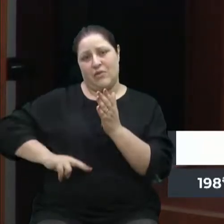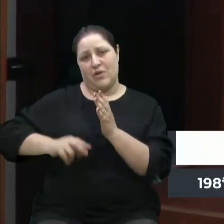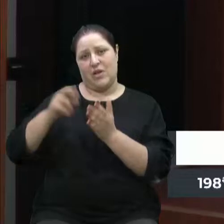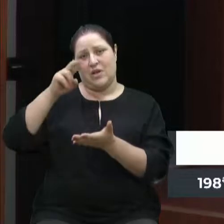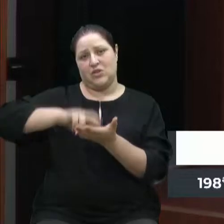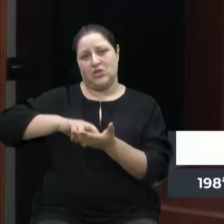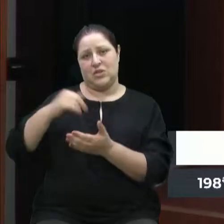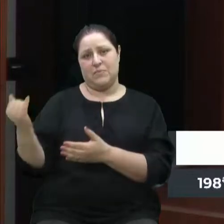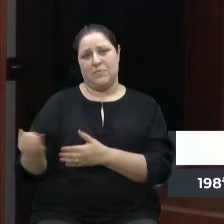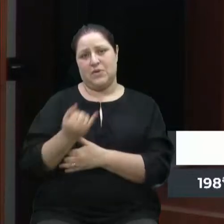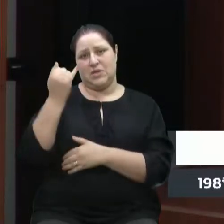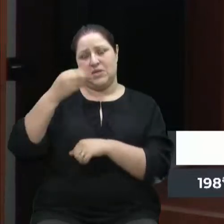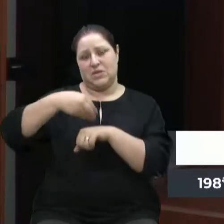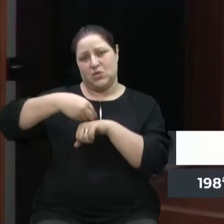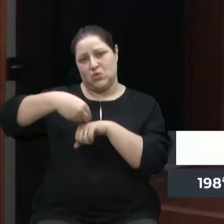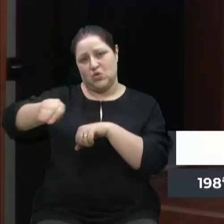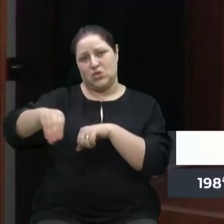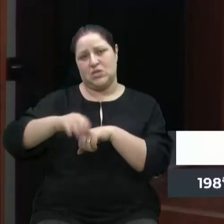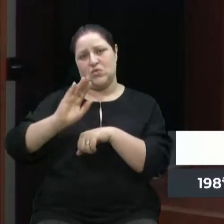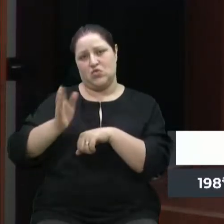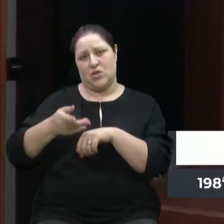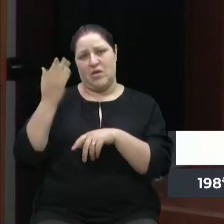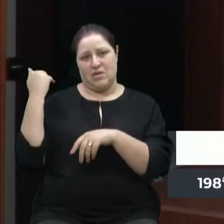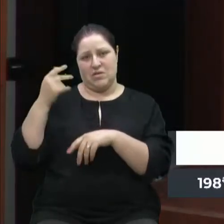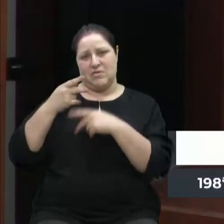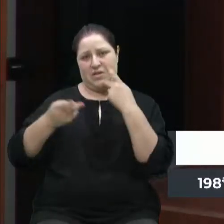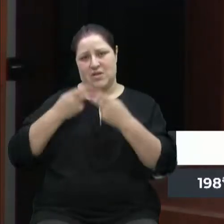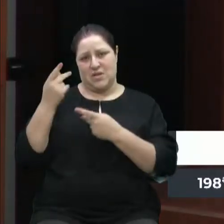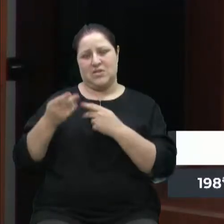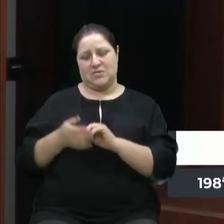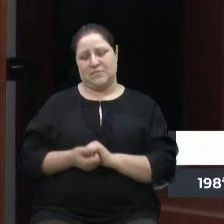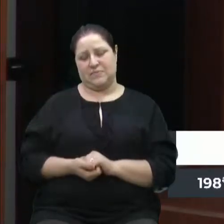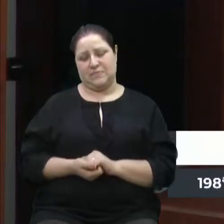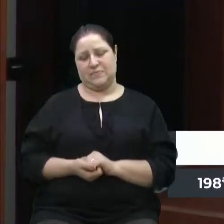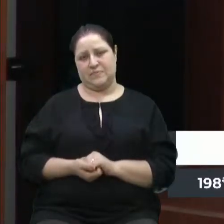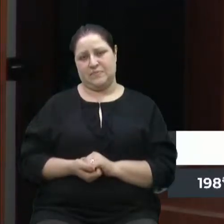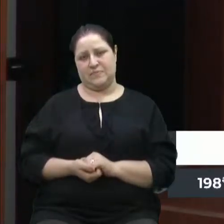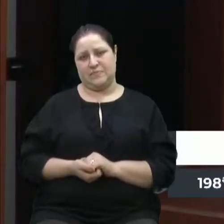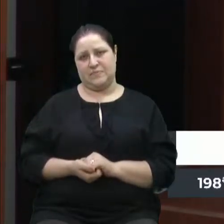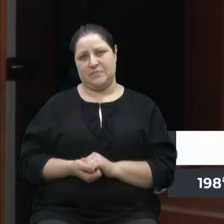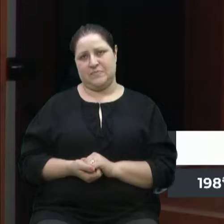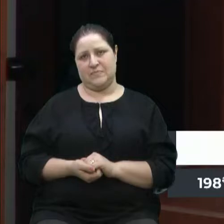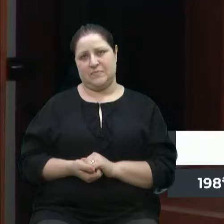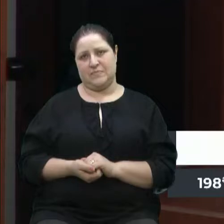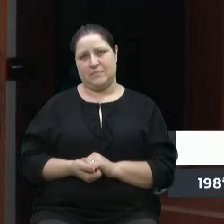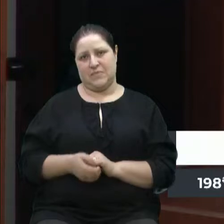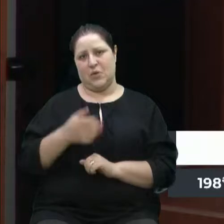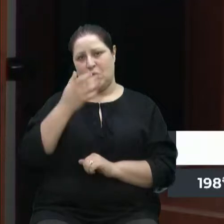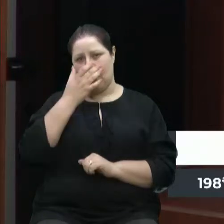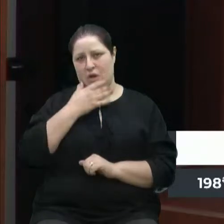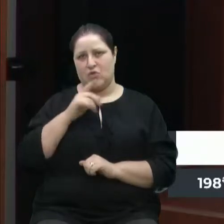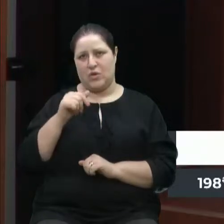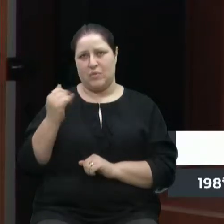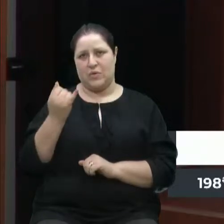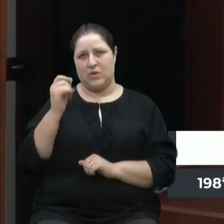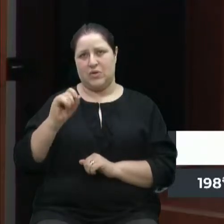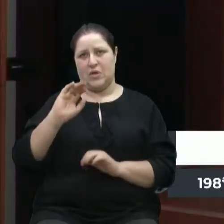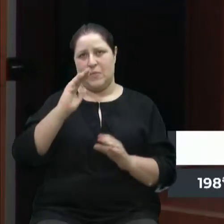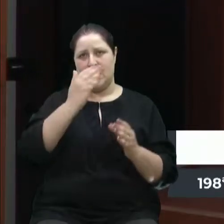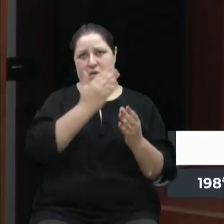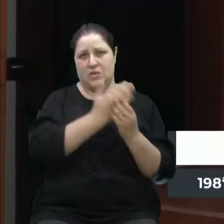de uma sugestão, aquela que eu já tinha comentado aqui na sessão no outro dia, que é um refuto de extrema importância, que é um processo que pode